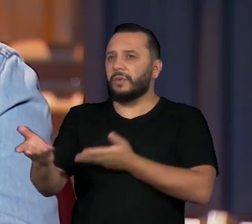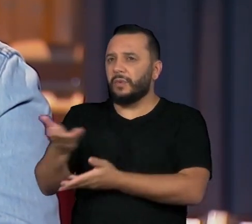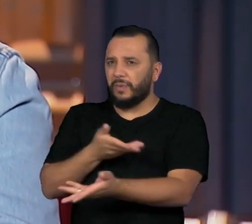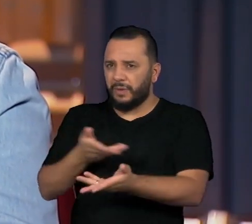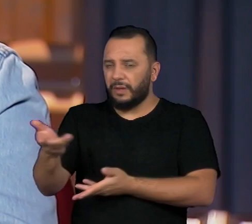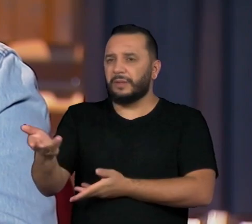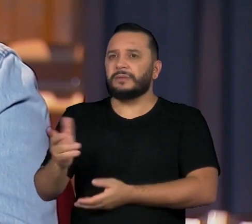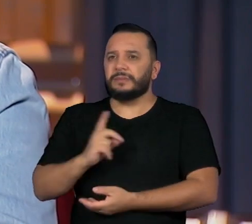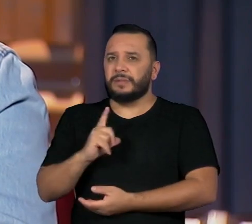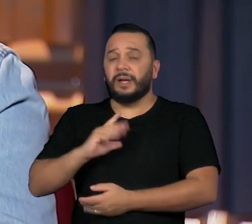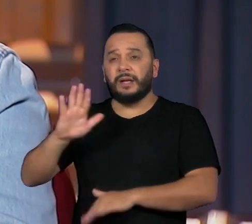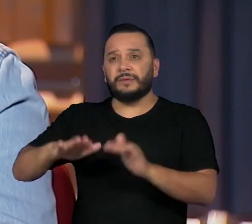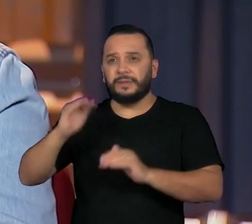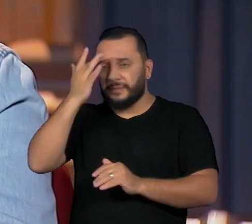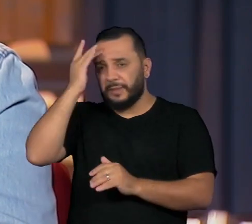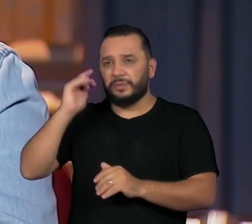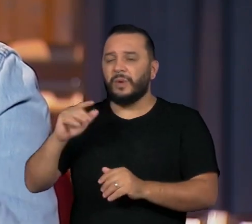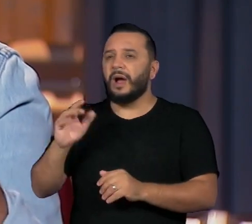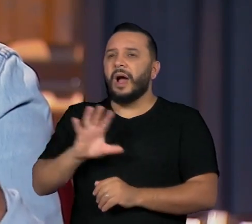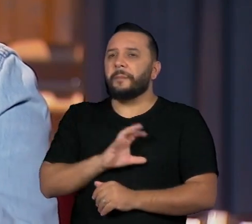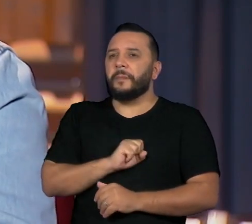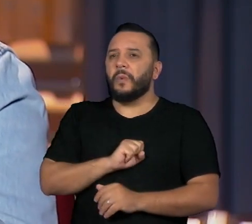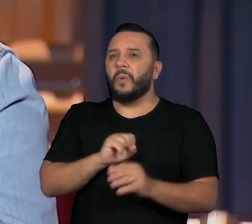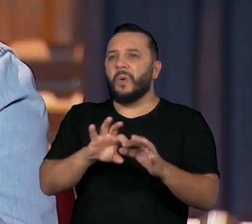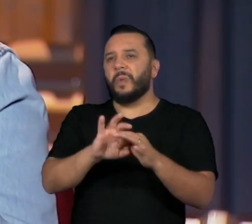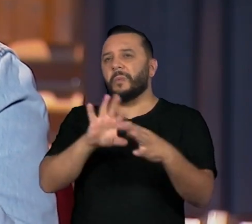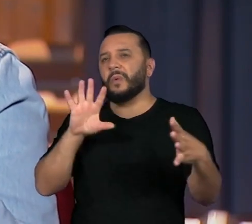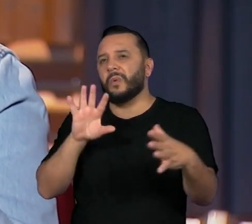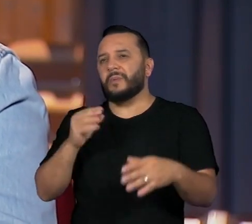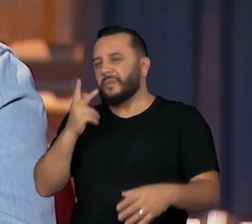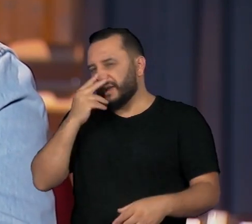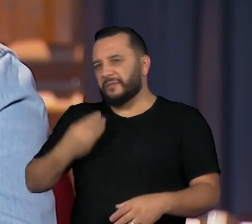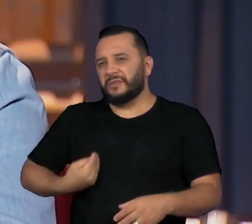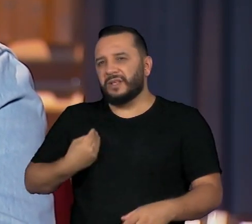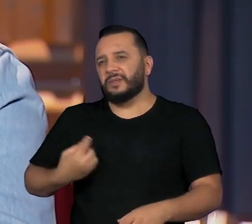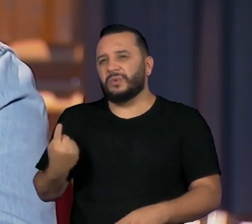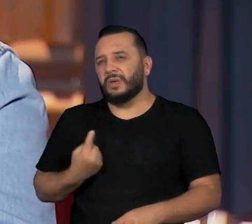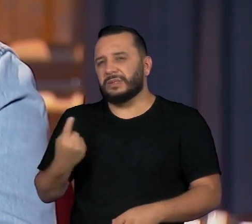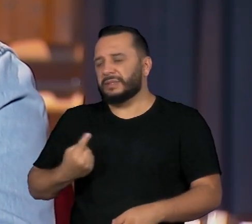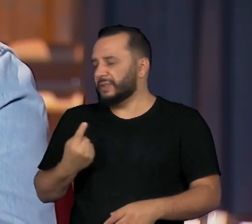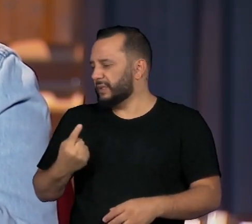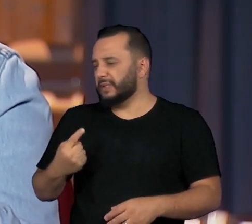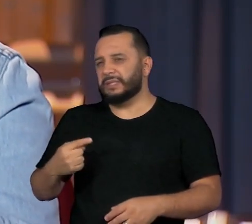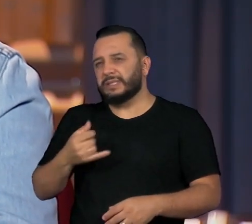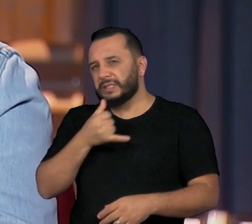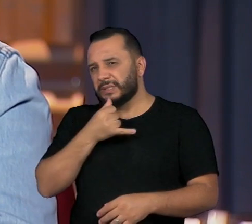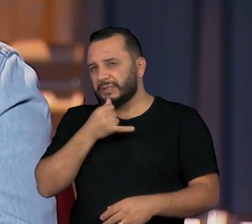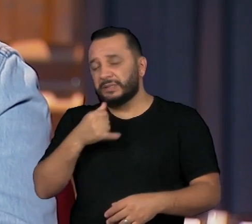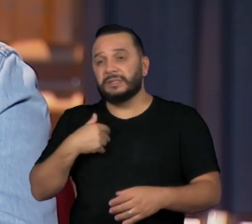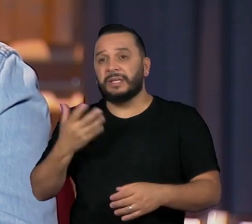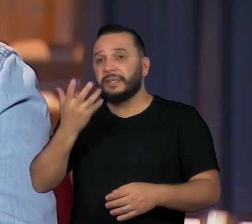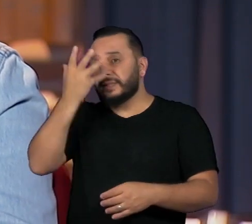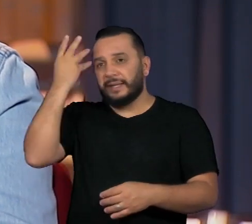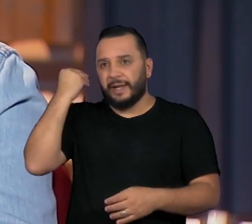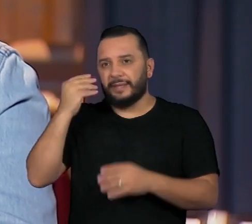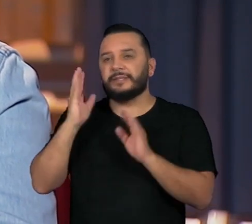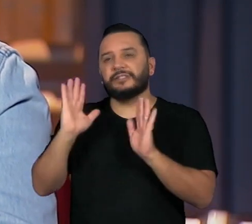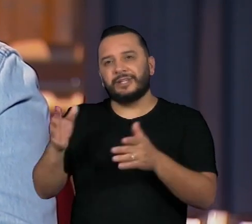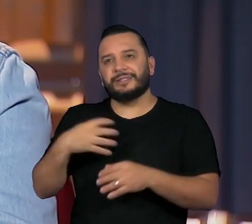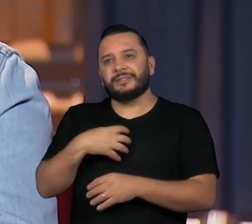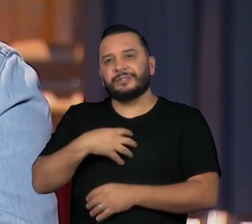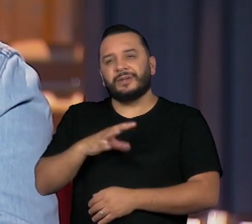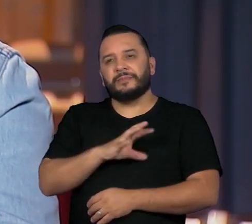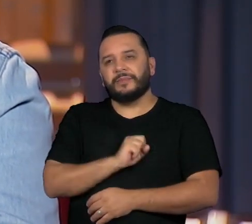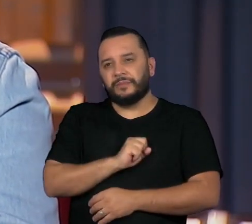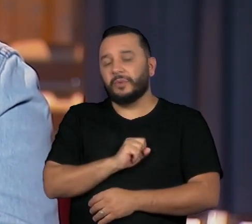vezes as pessoas perdem a noção de que o amor existe. A vida fica tão achatada, a solidão fica tão profunda, e elas esquecem que já sentiram amor. E